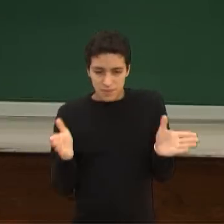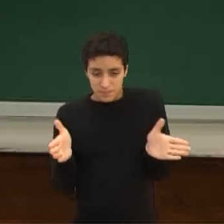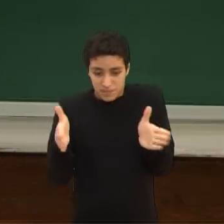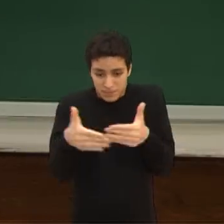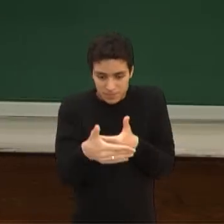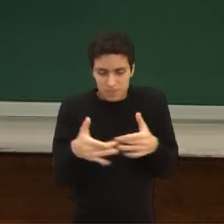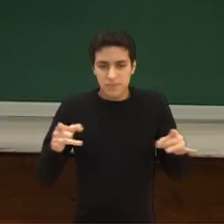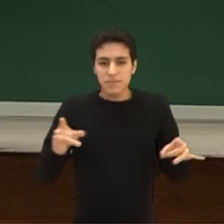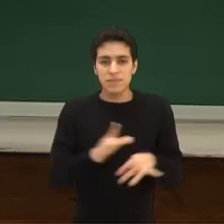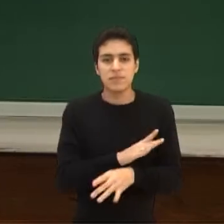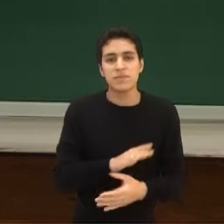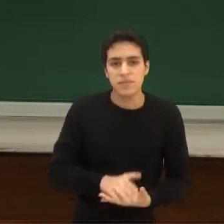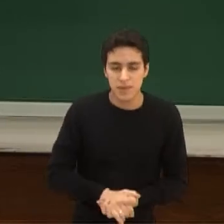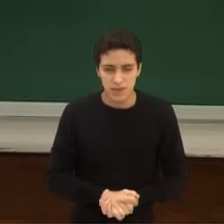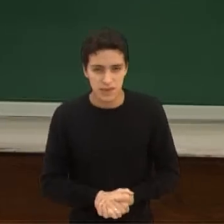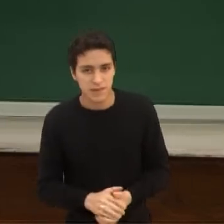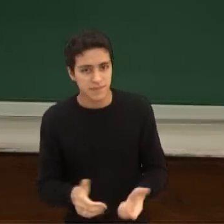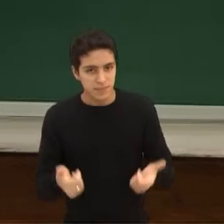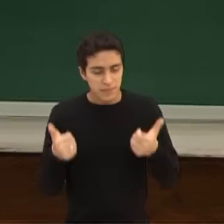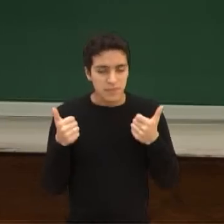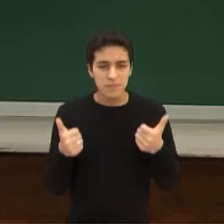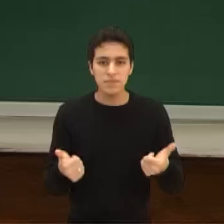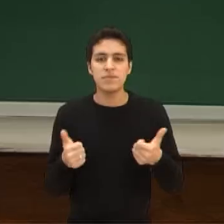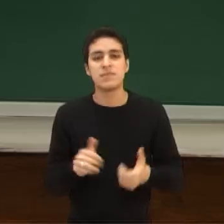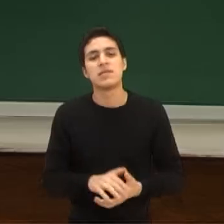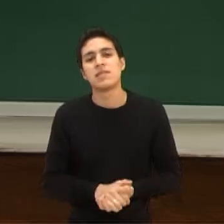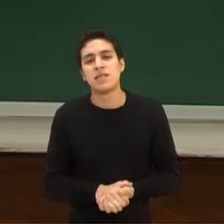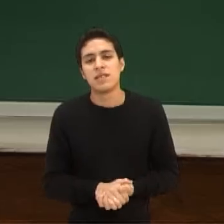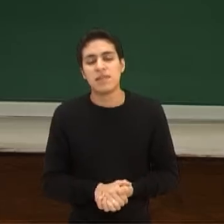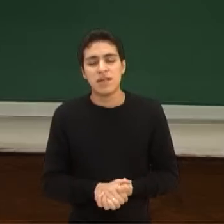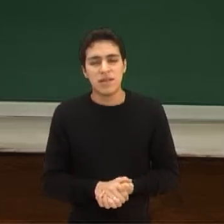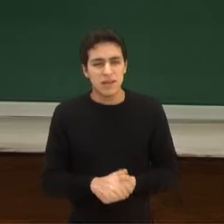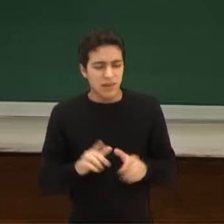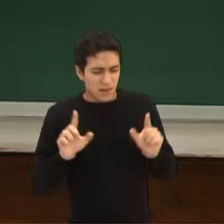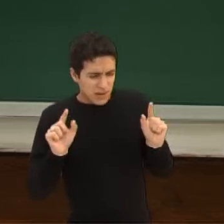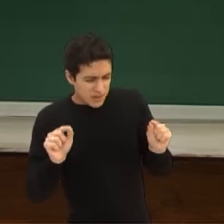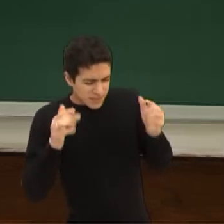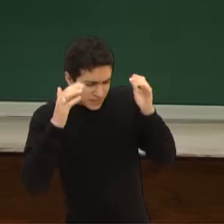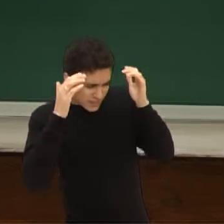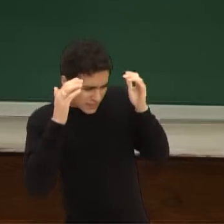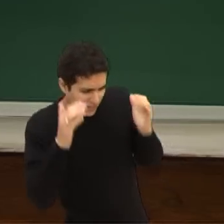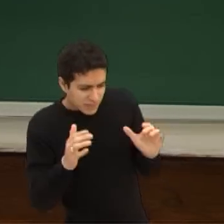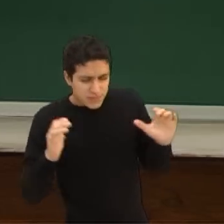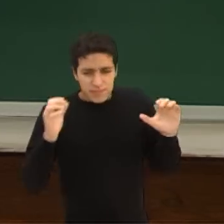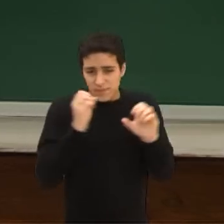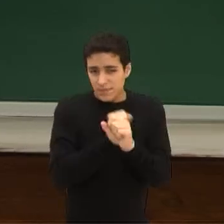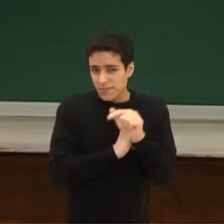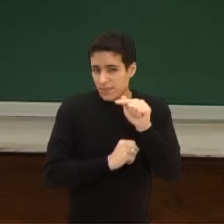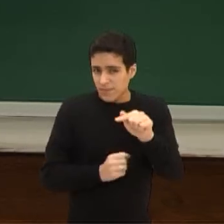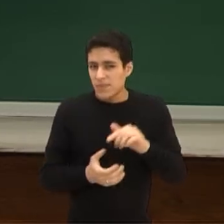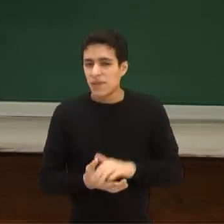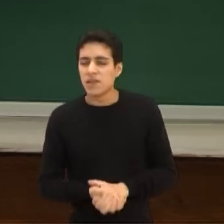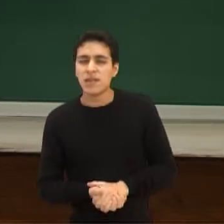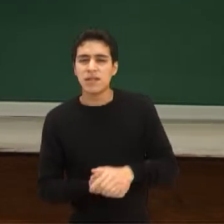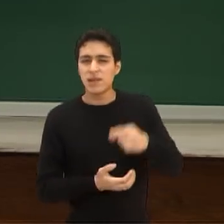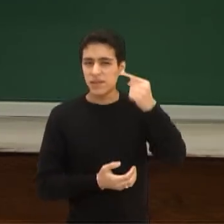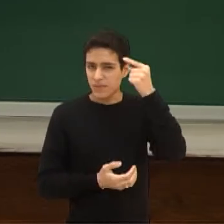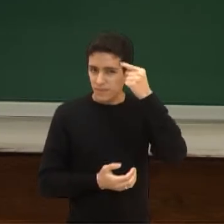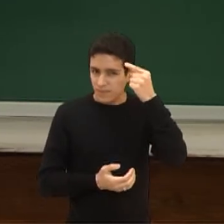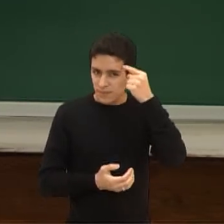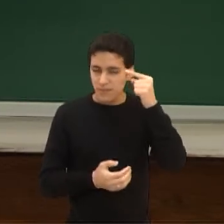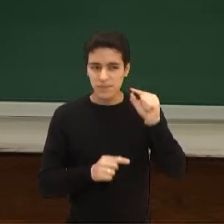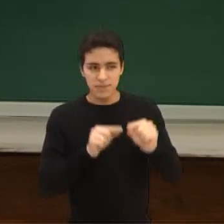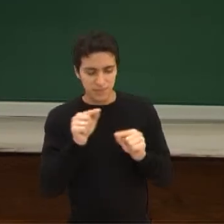nossa lateral, tudo bem? Então, eu tenho que respeitar a soma 7. Pensa que esse cubo